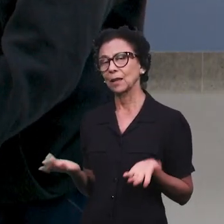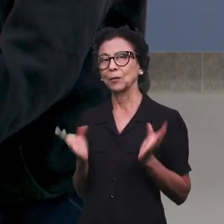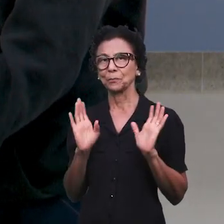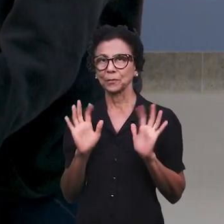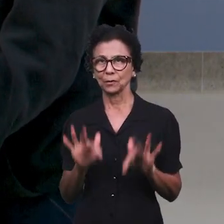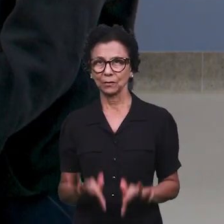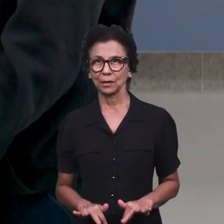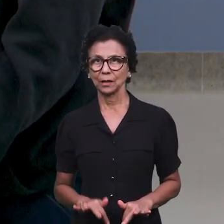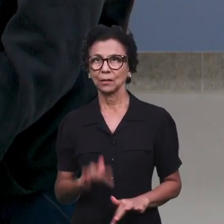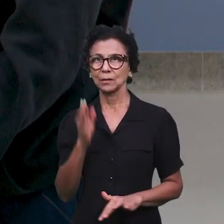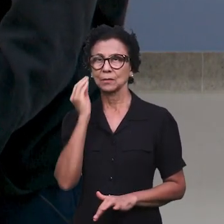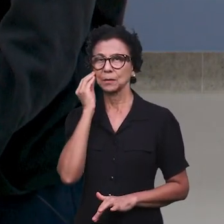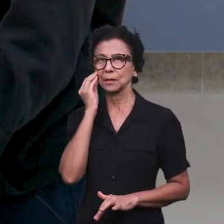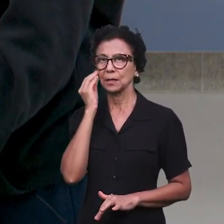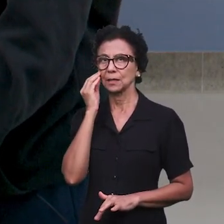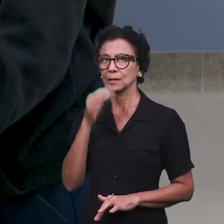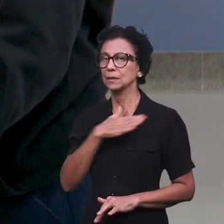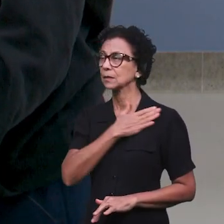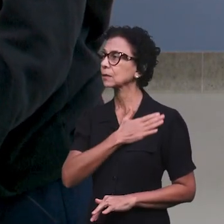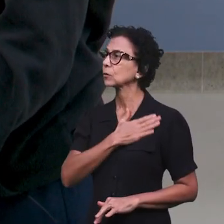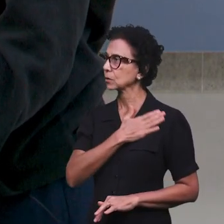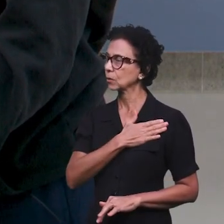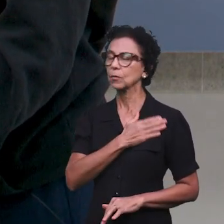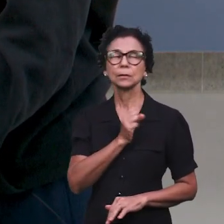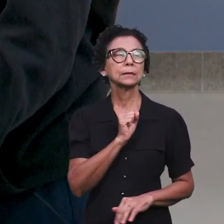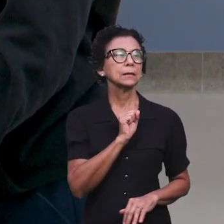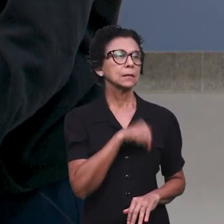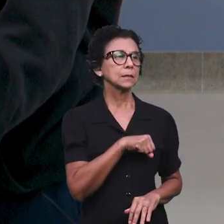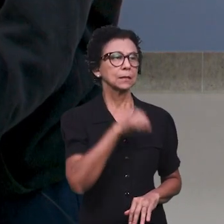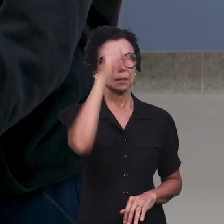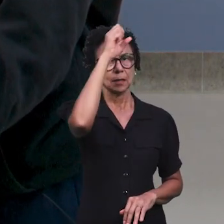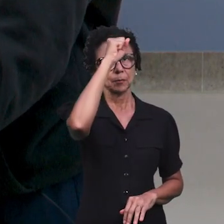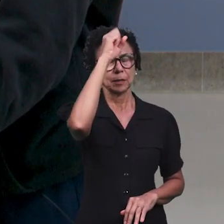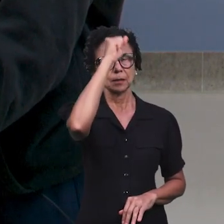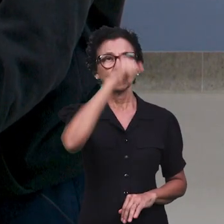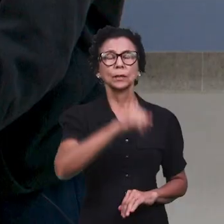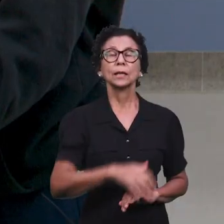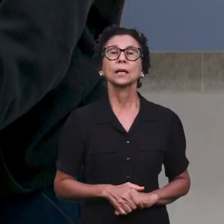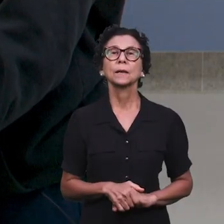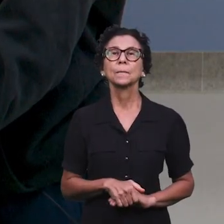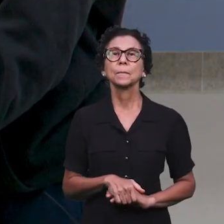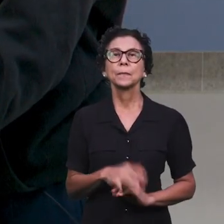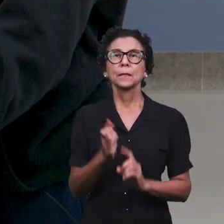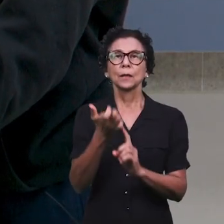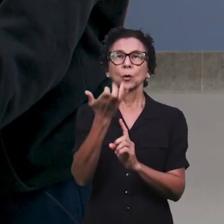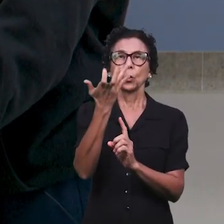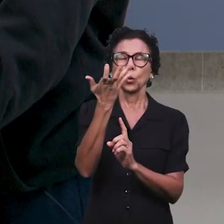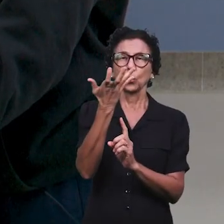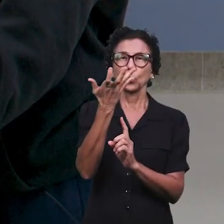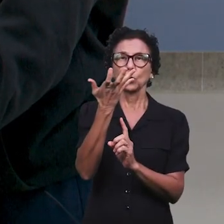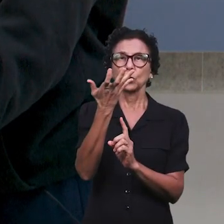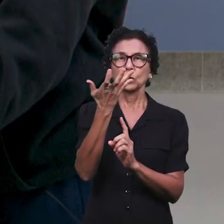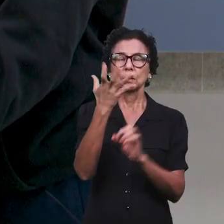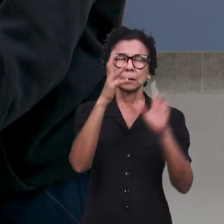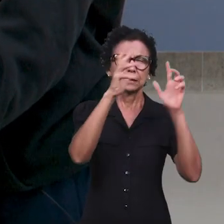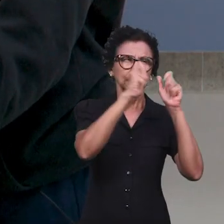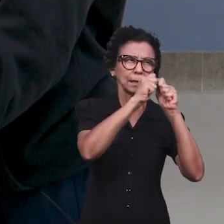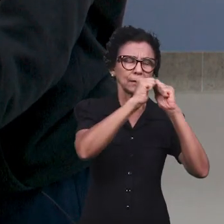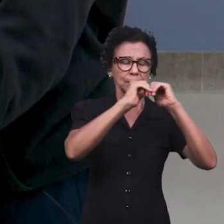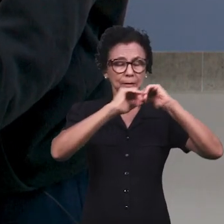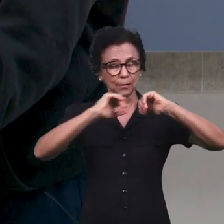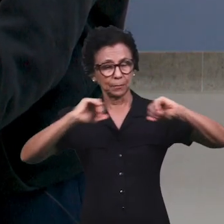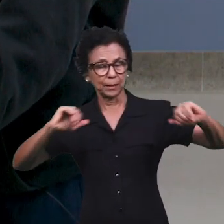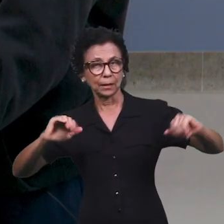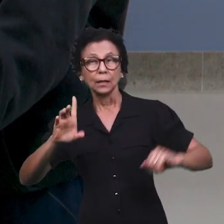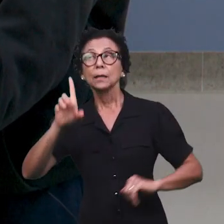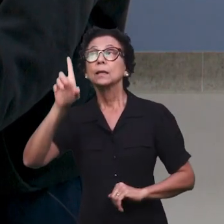dos experimentos que a gente fez hoje? Sim. E o que a gente aprendeu? Que na luz não existe Trevas. treva. E o nosso Deus é o quê? Luz. Luz. E nele